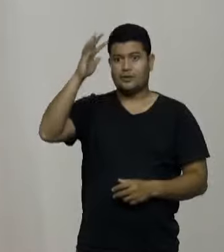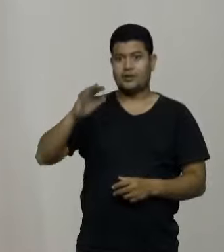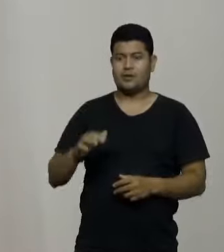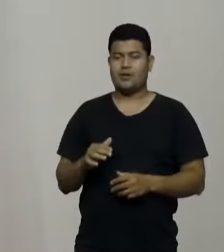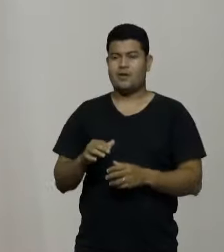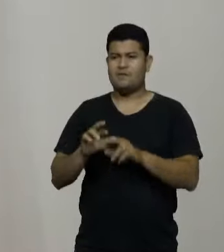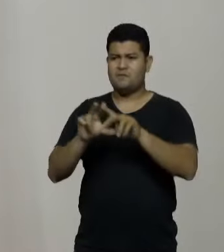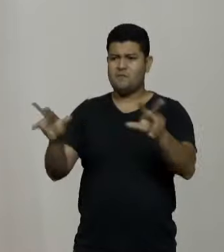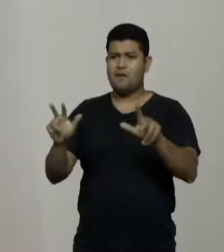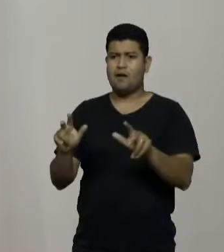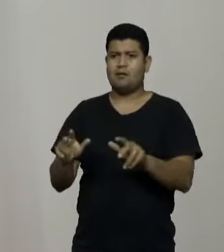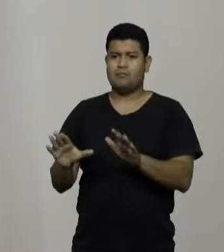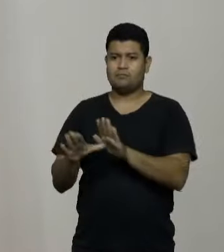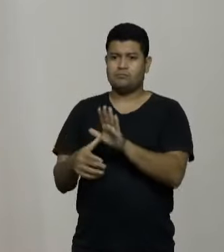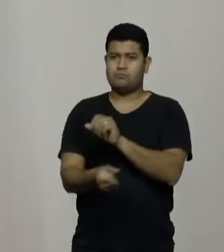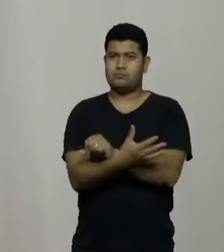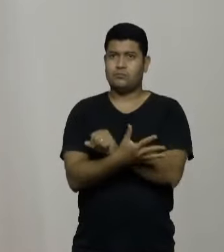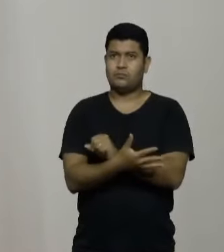Brasil estaria melhor.